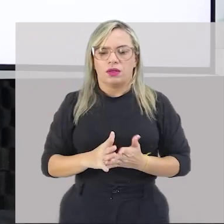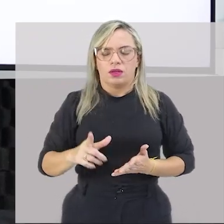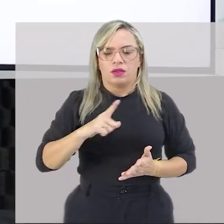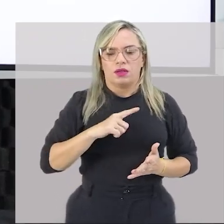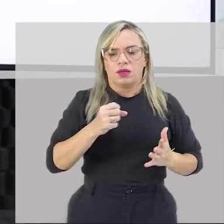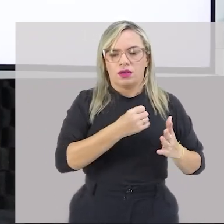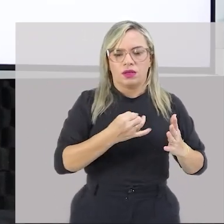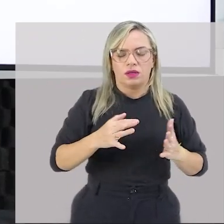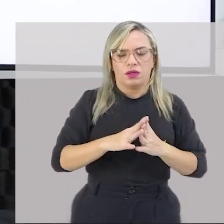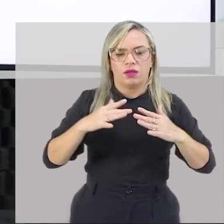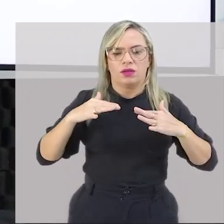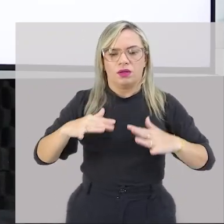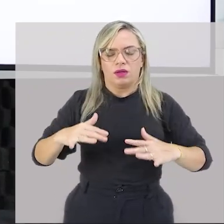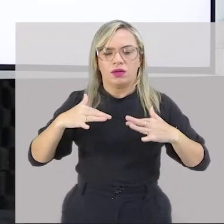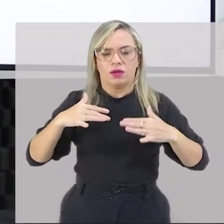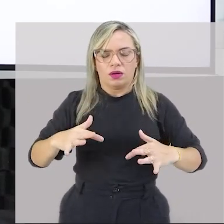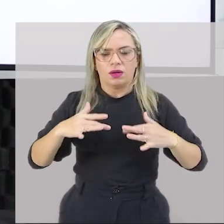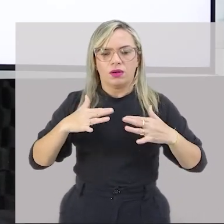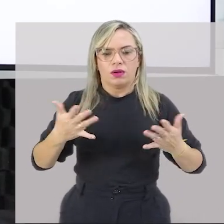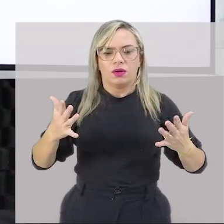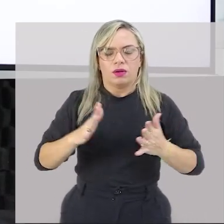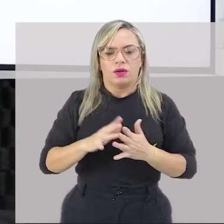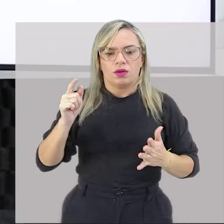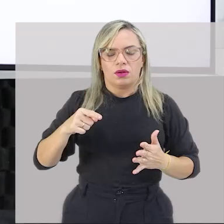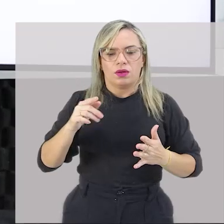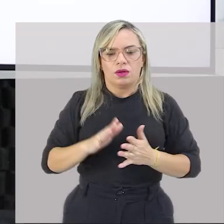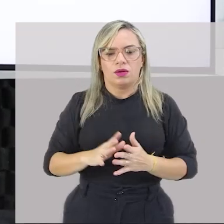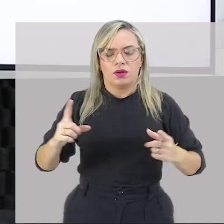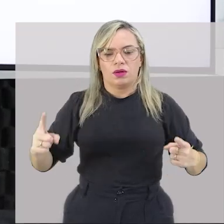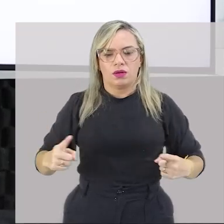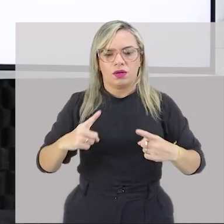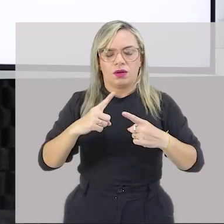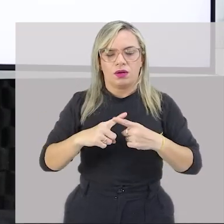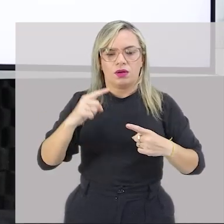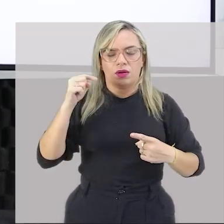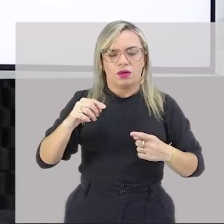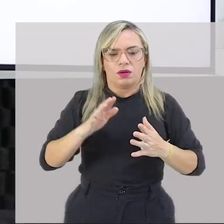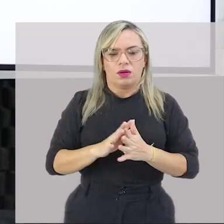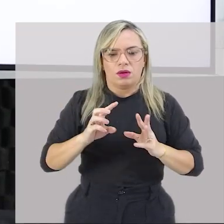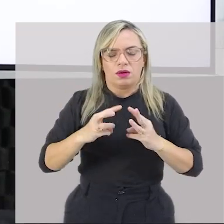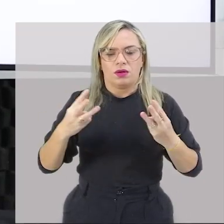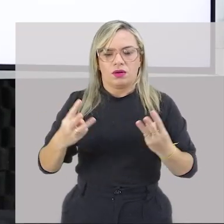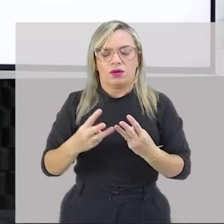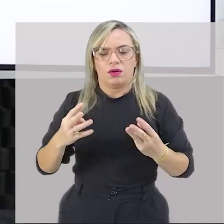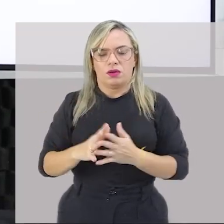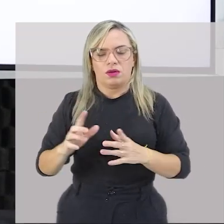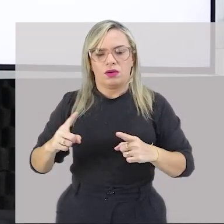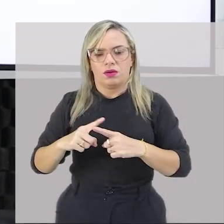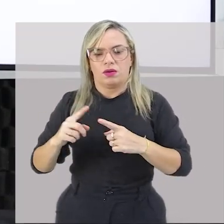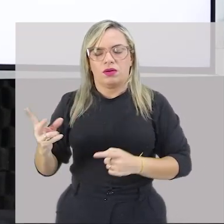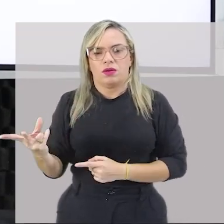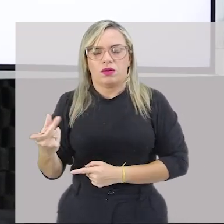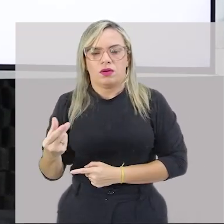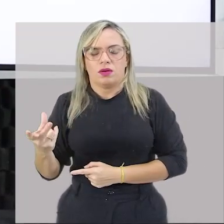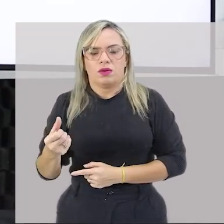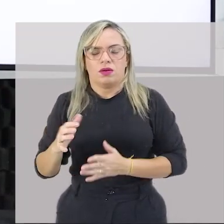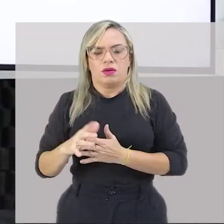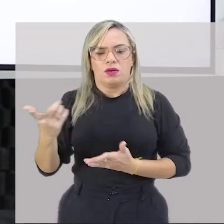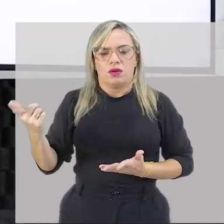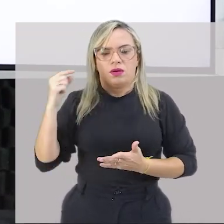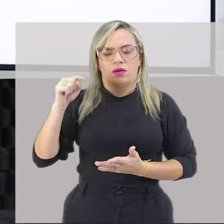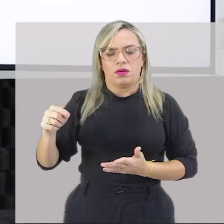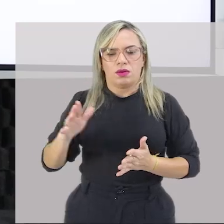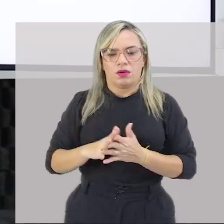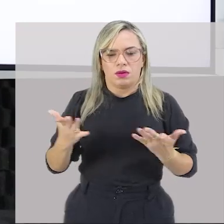movimento? Quantidade de movimento é o produto massa-velocidade. O de mais massa tem maior velocidade, o de menos massa, menor